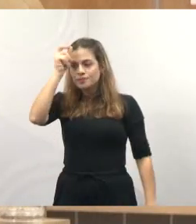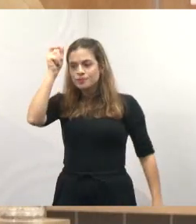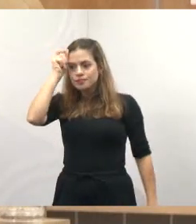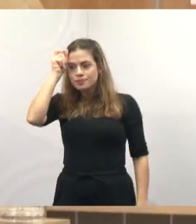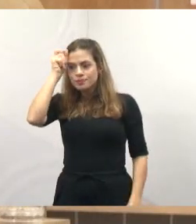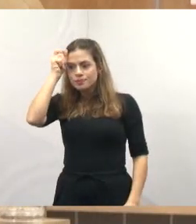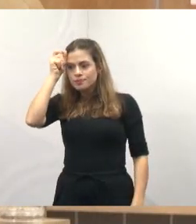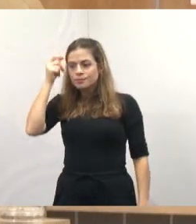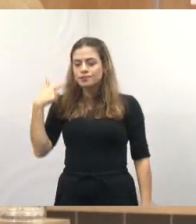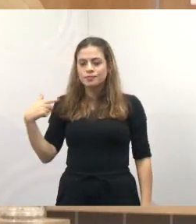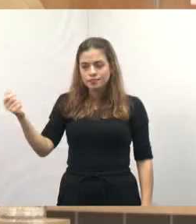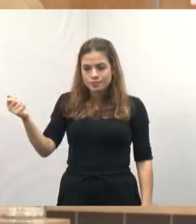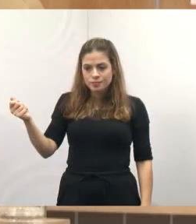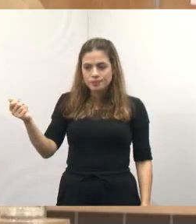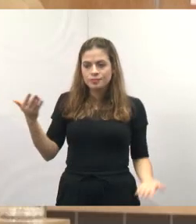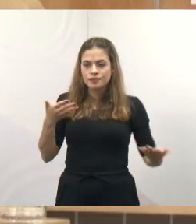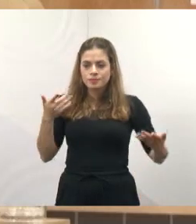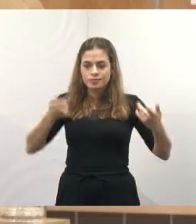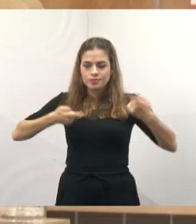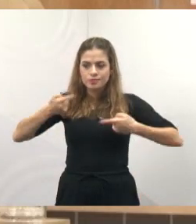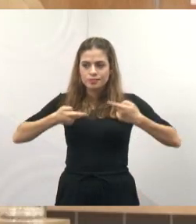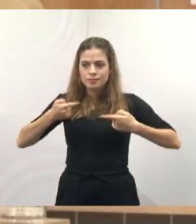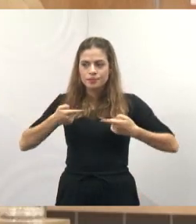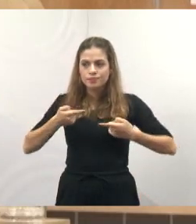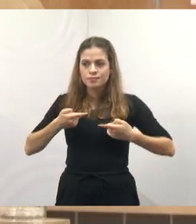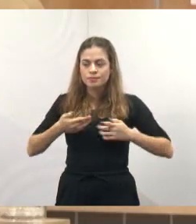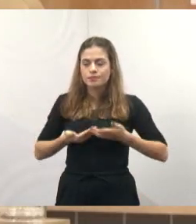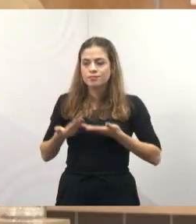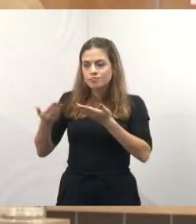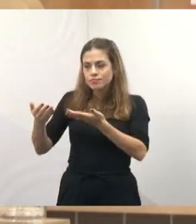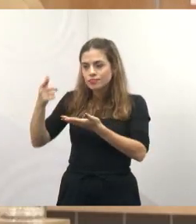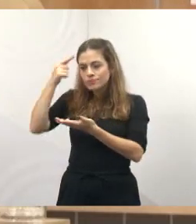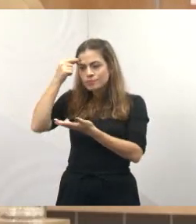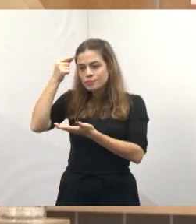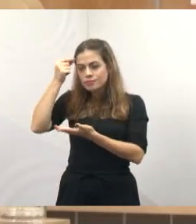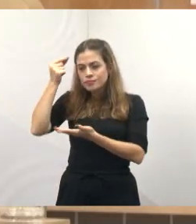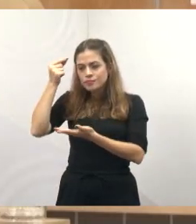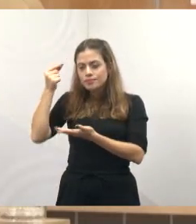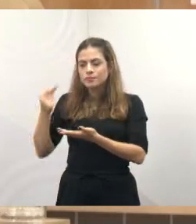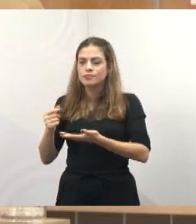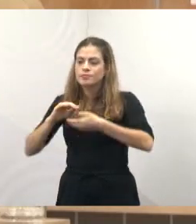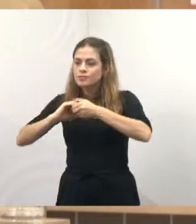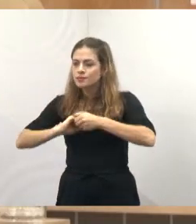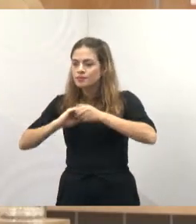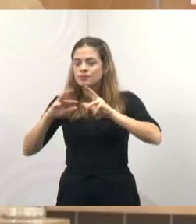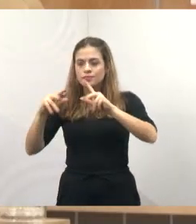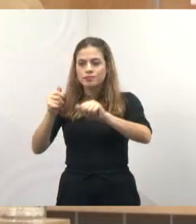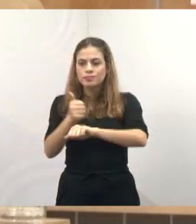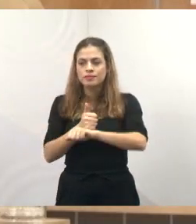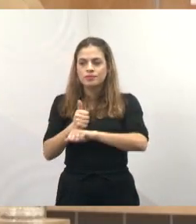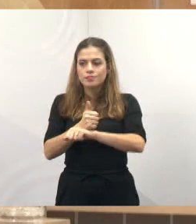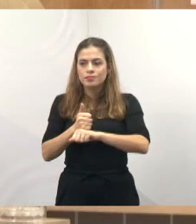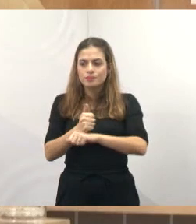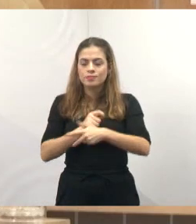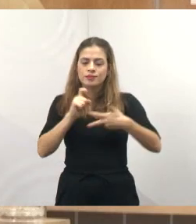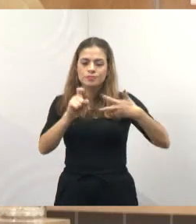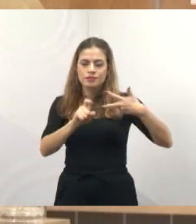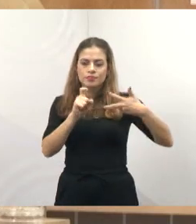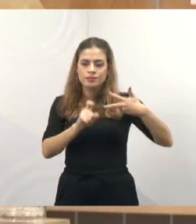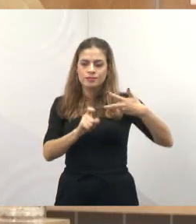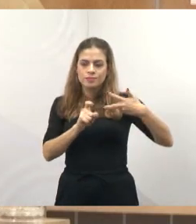ausentou nesse momento de discussão. Então, em seu nome, Edgar, cumprimentar todos os profissionais do Poder